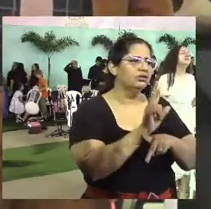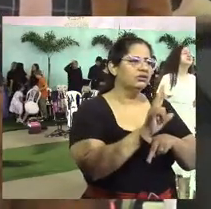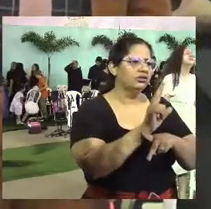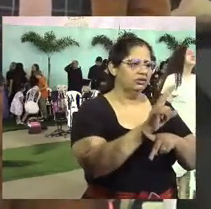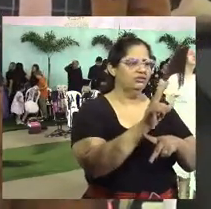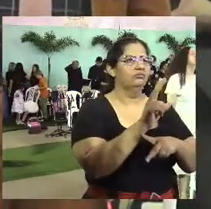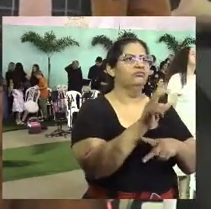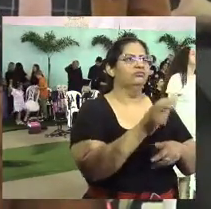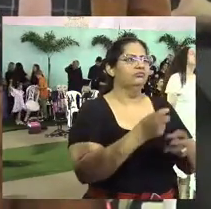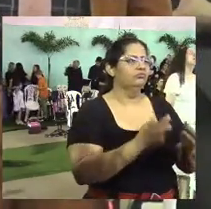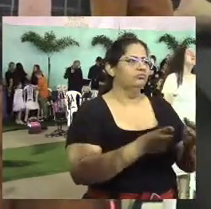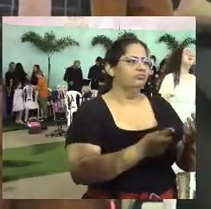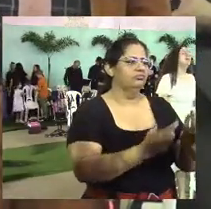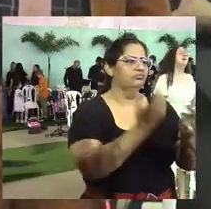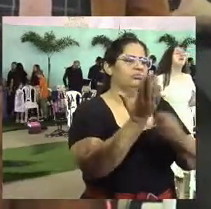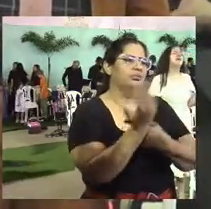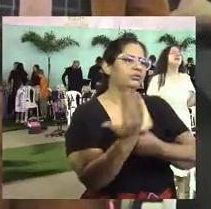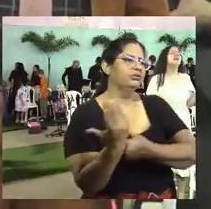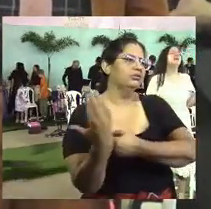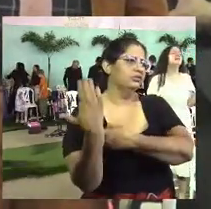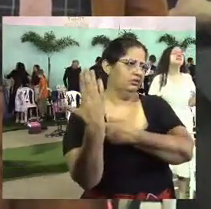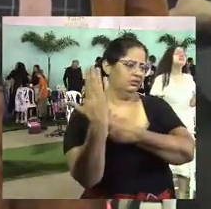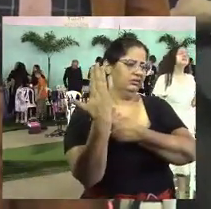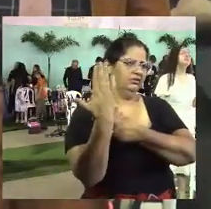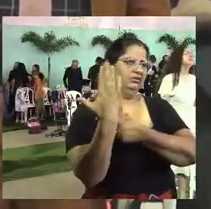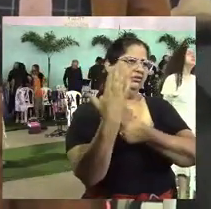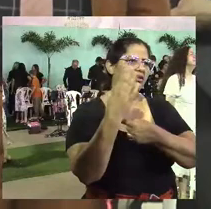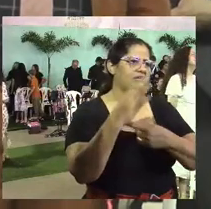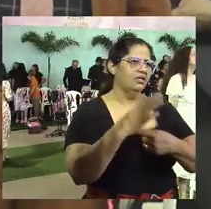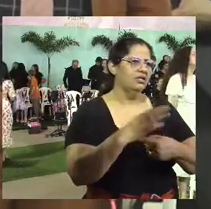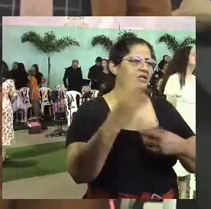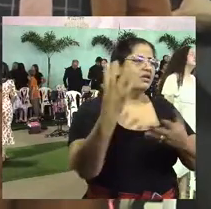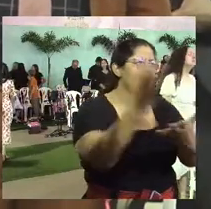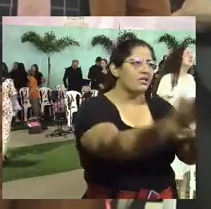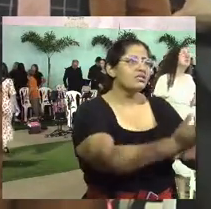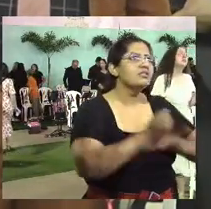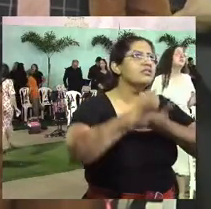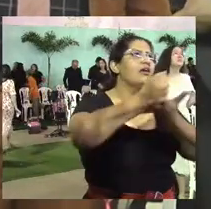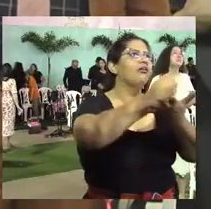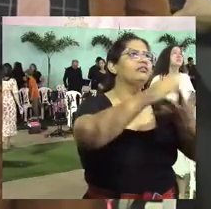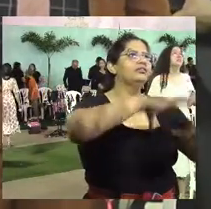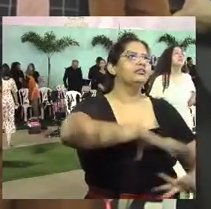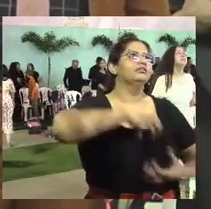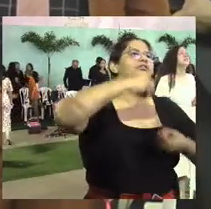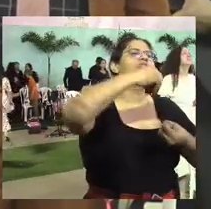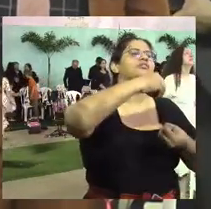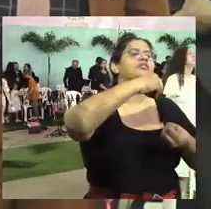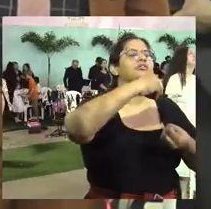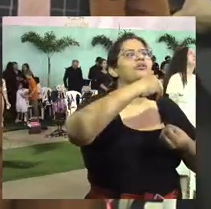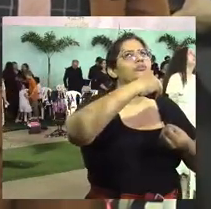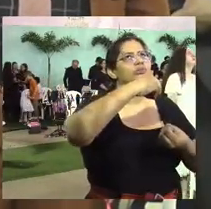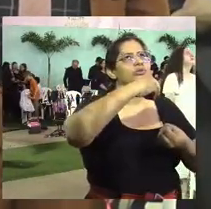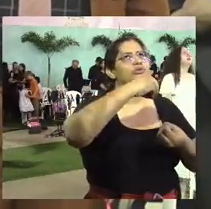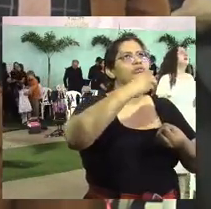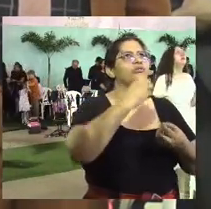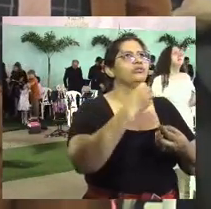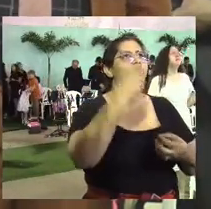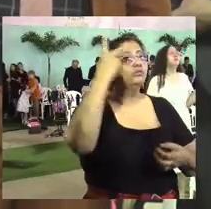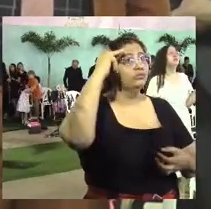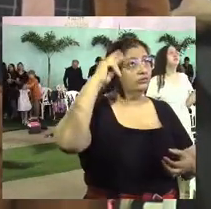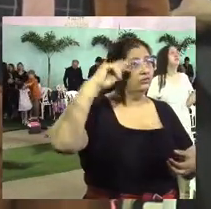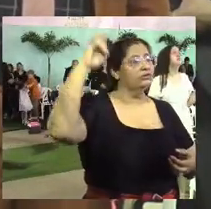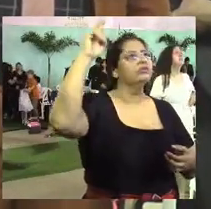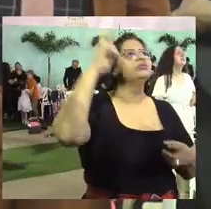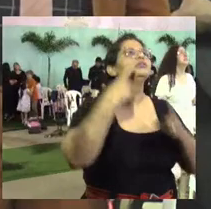pela mídia Vai salvando estas almas o senhor está com fome de salvar ele queris Rondônia